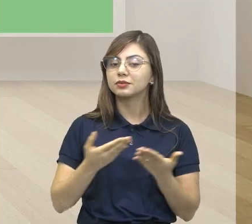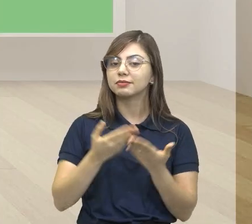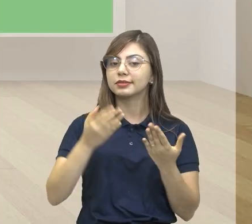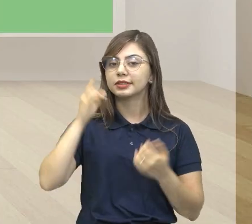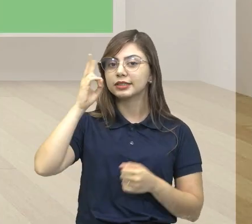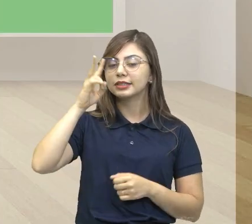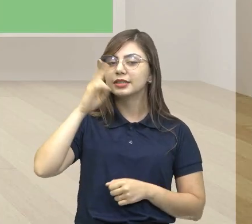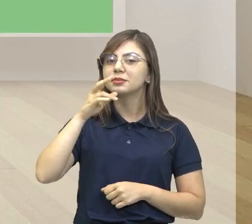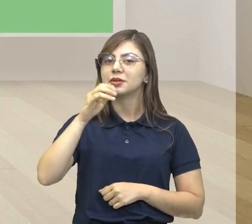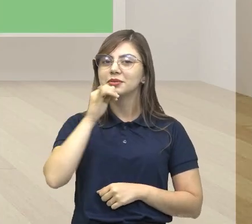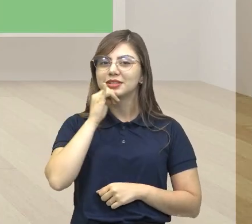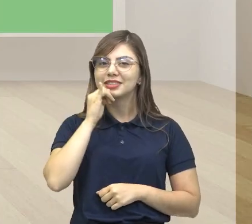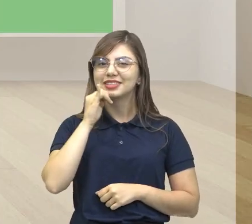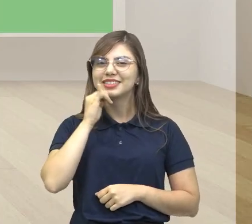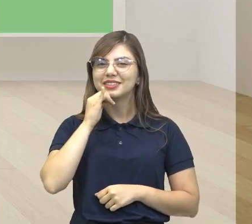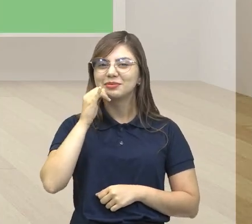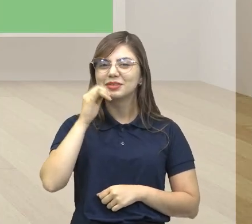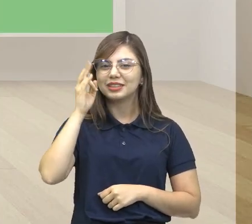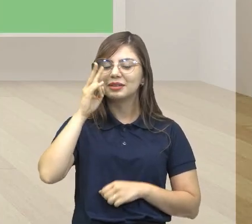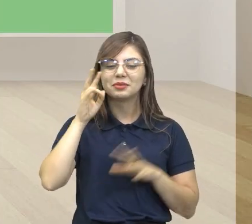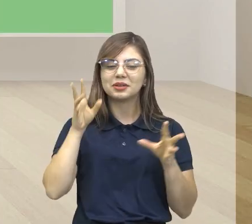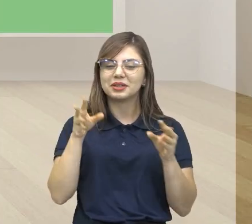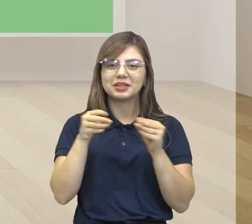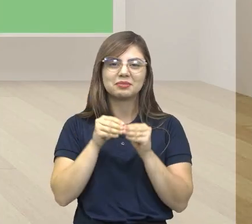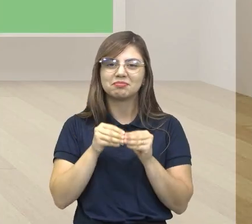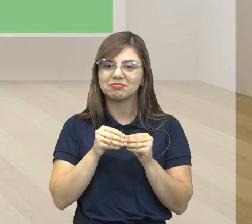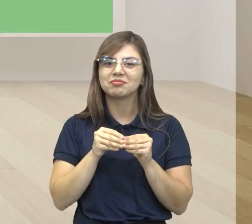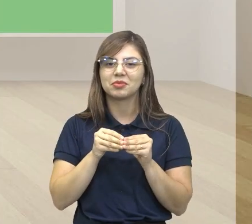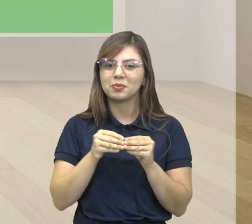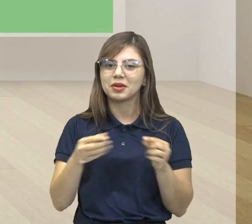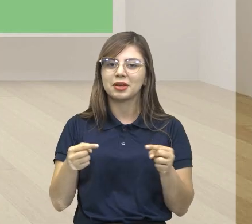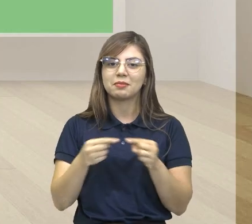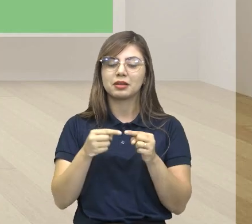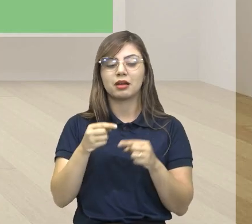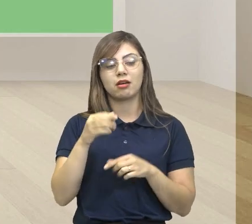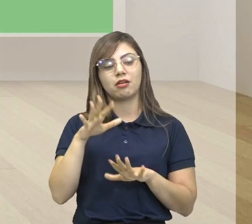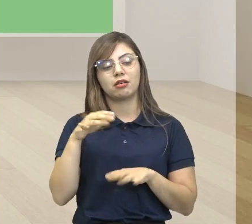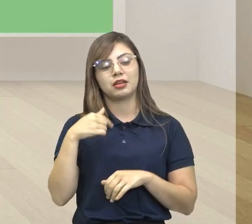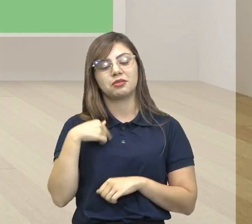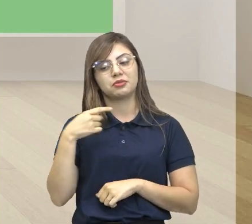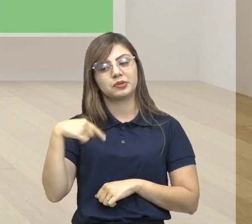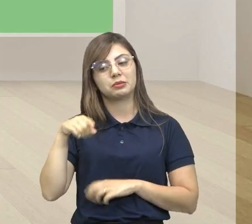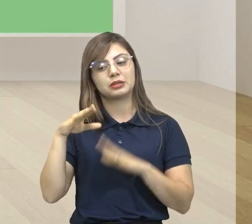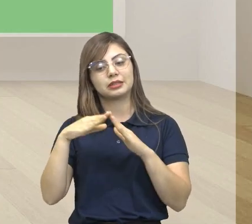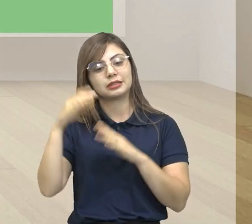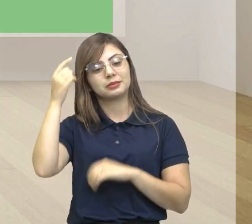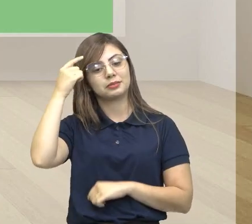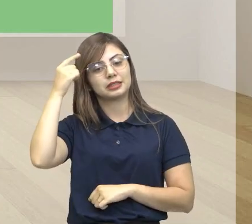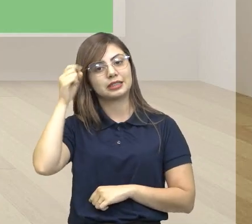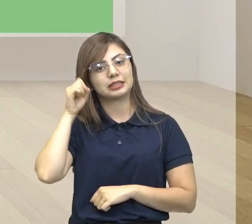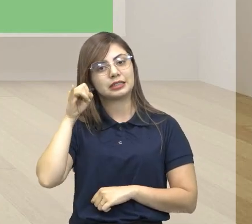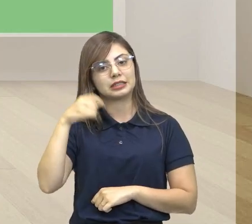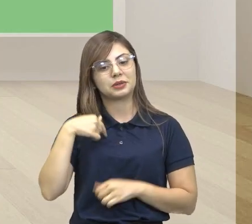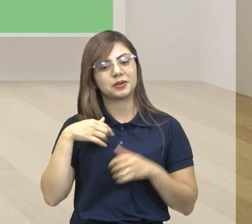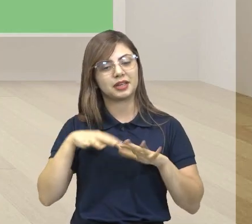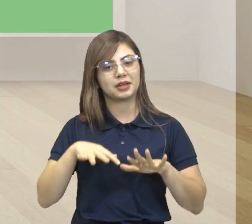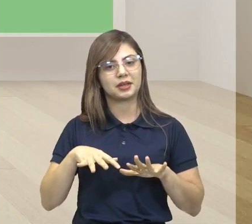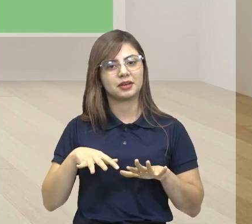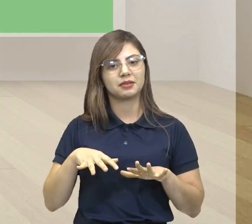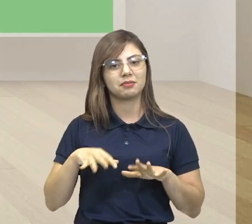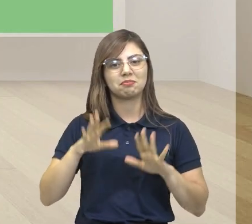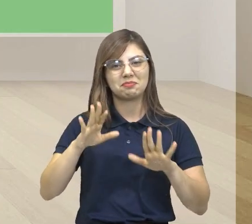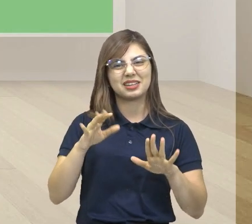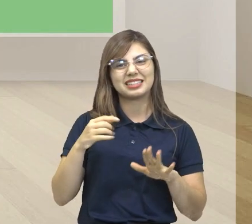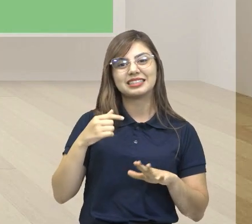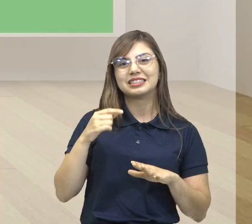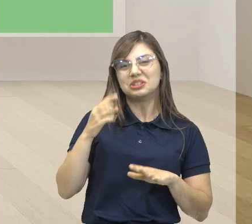Esse exemplo assim que eu utilizei resume bem essa situação. Olha, eu vou para casa pensar se vale a pena. No fundo, nós estamos dizendo, não, eu não quero, eu